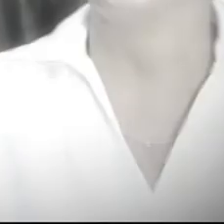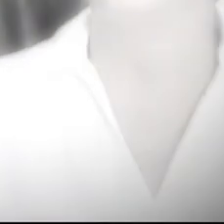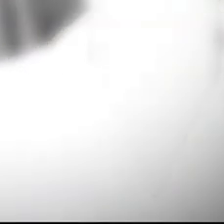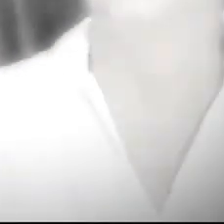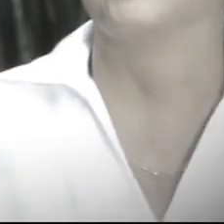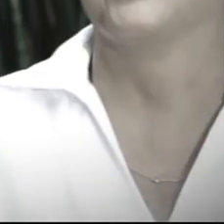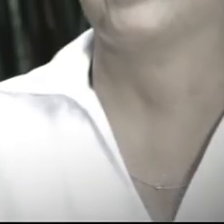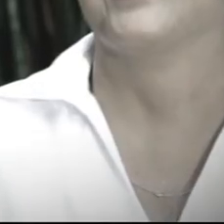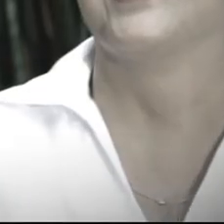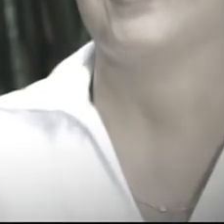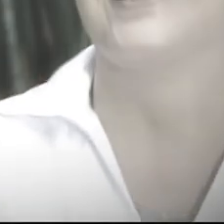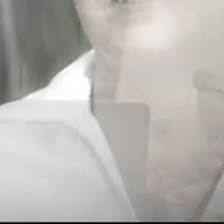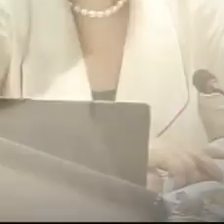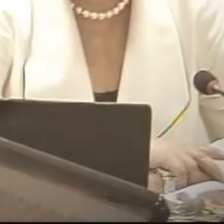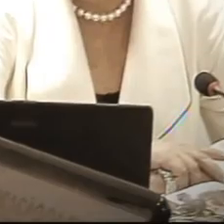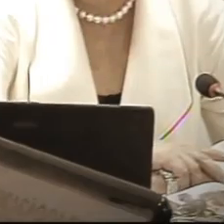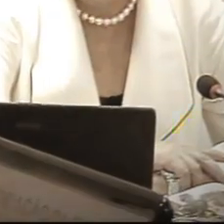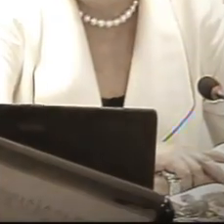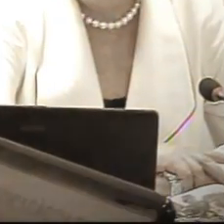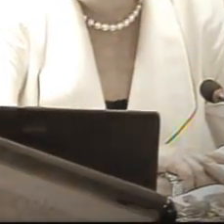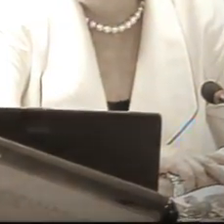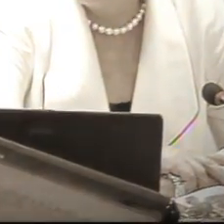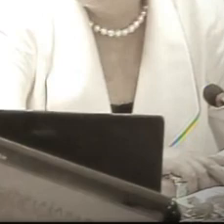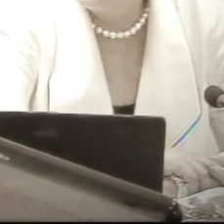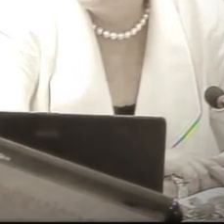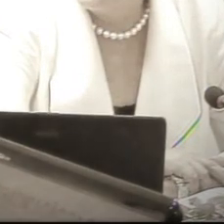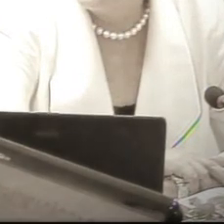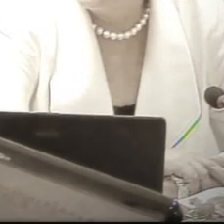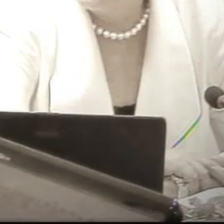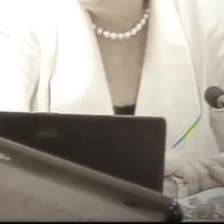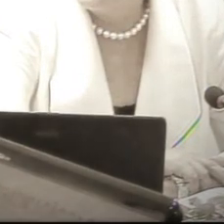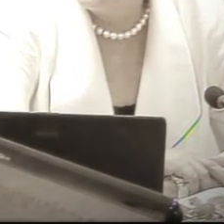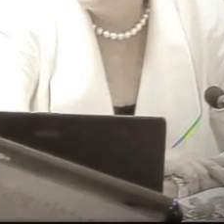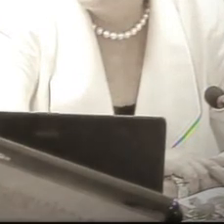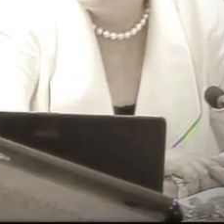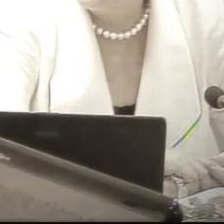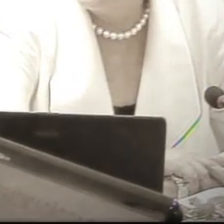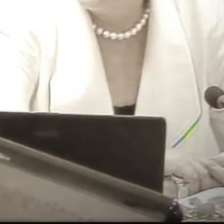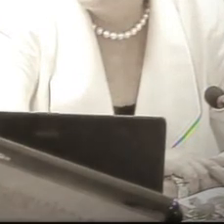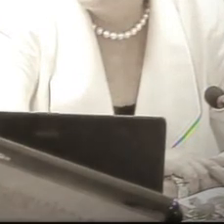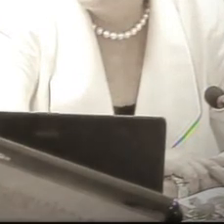Café com a Presidenta.